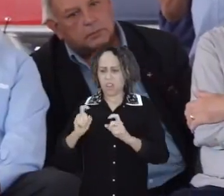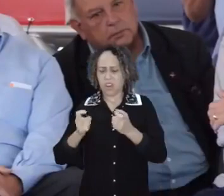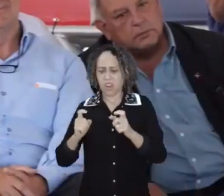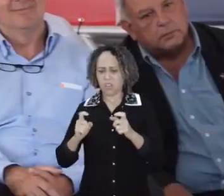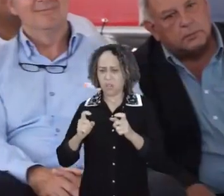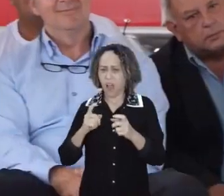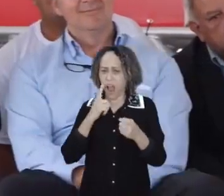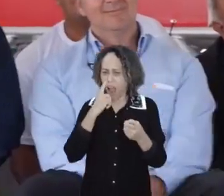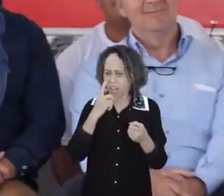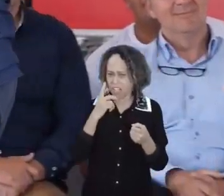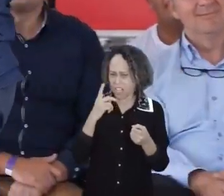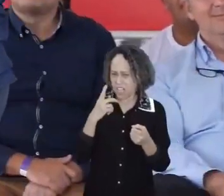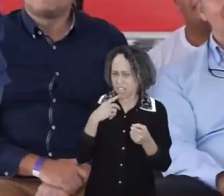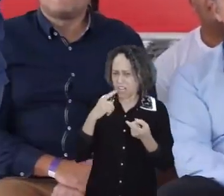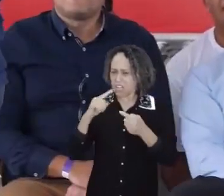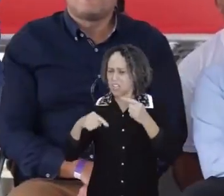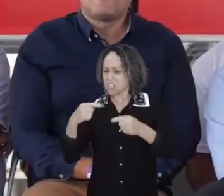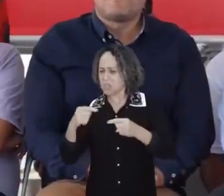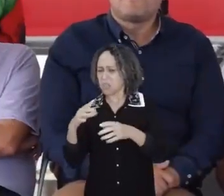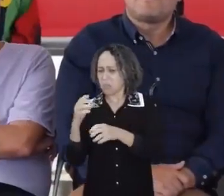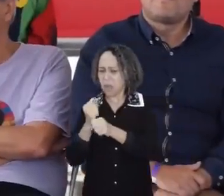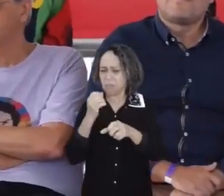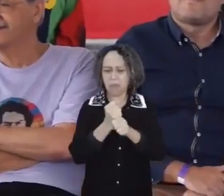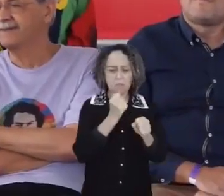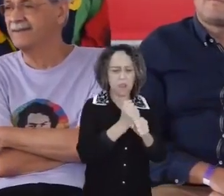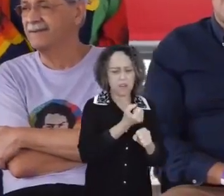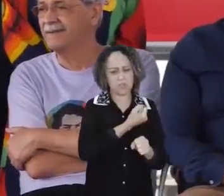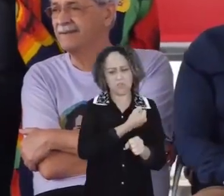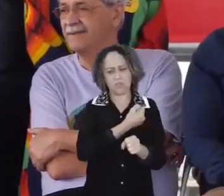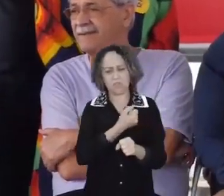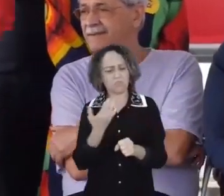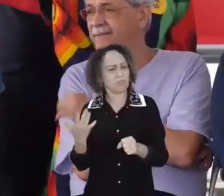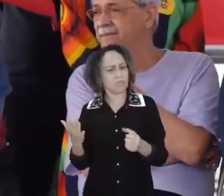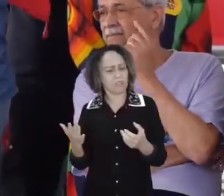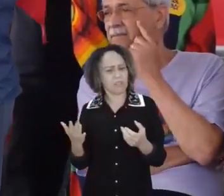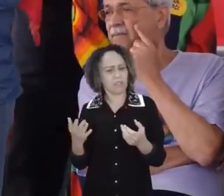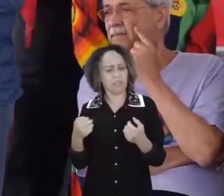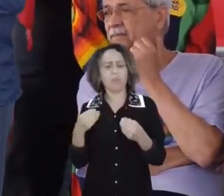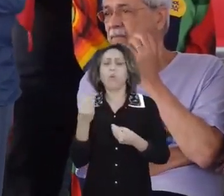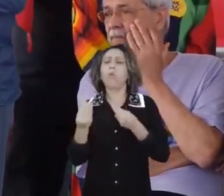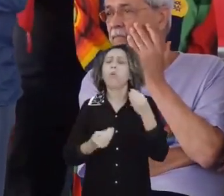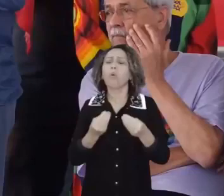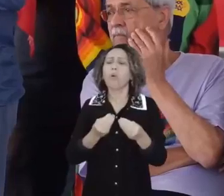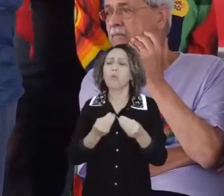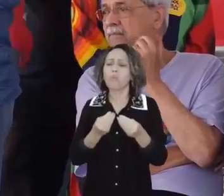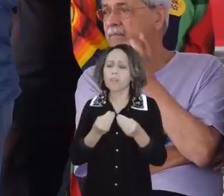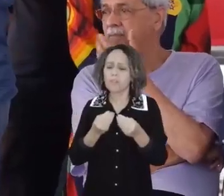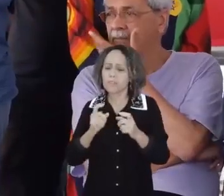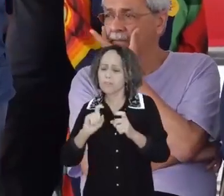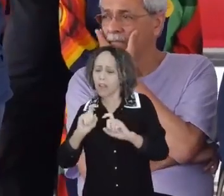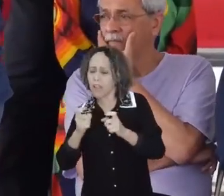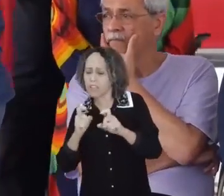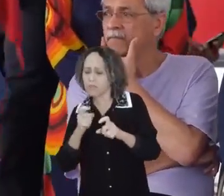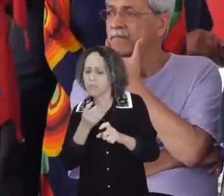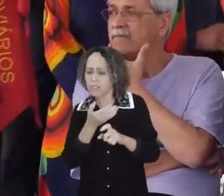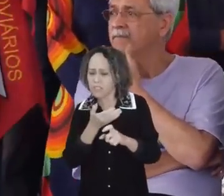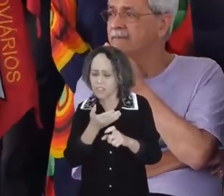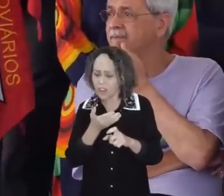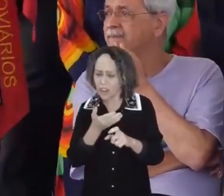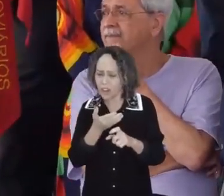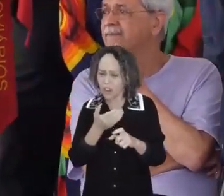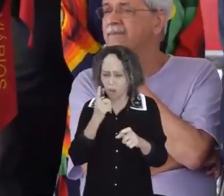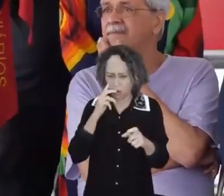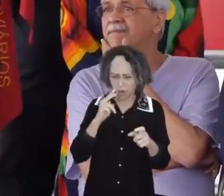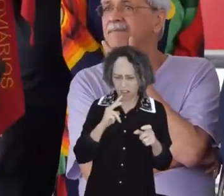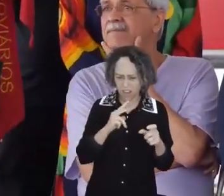fácil governar e é possível governar olhando apenas o número da receita e o número da despesa. A verdade